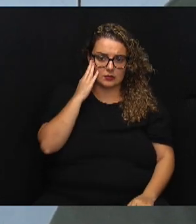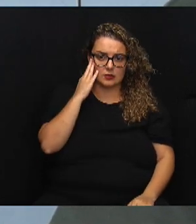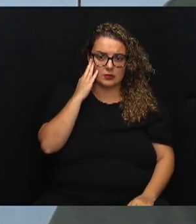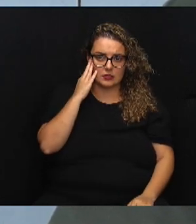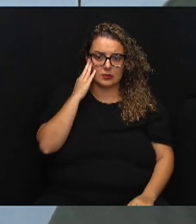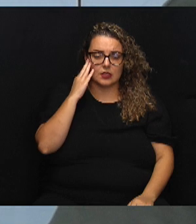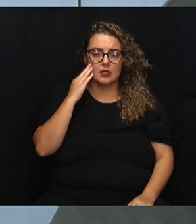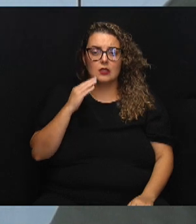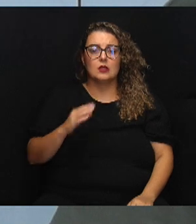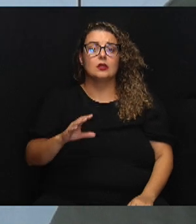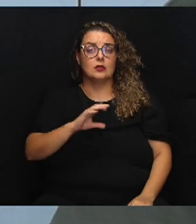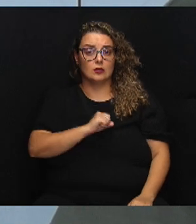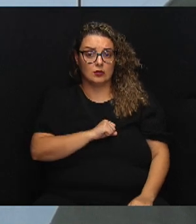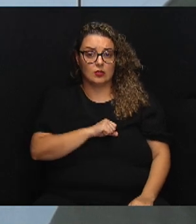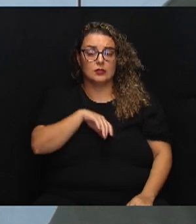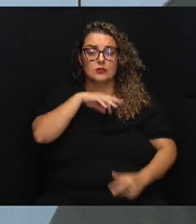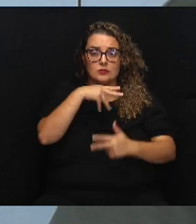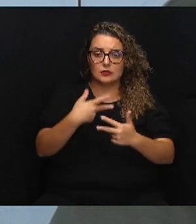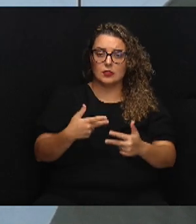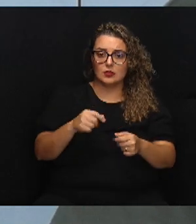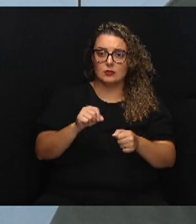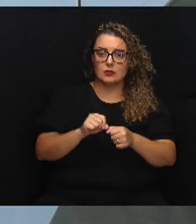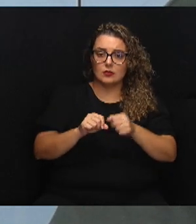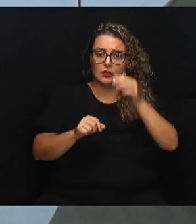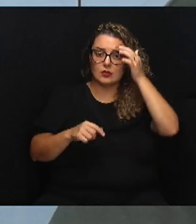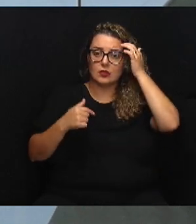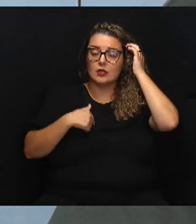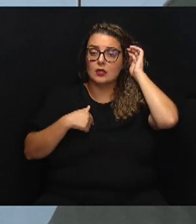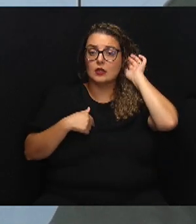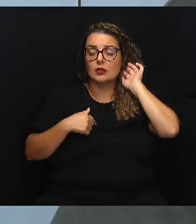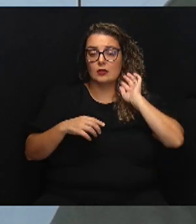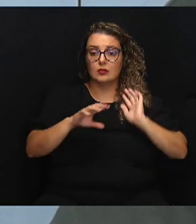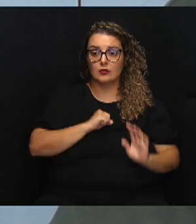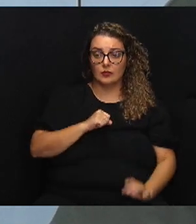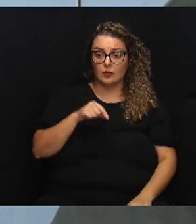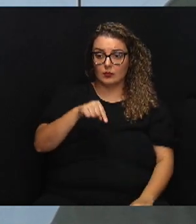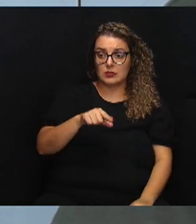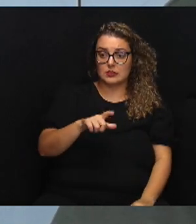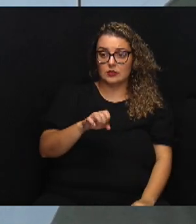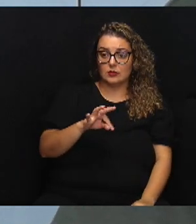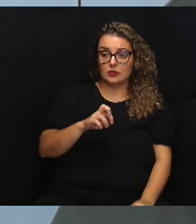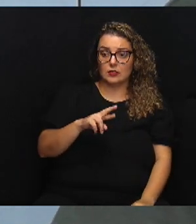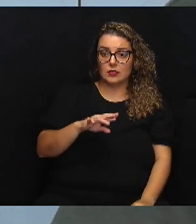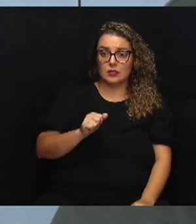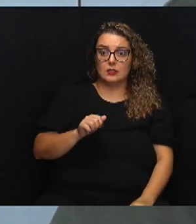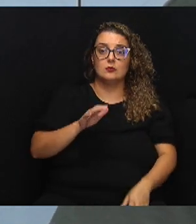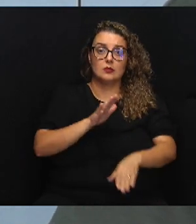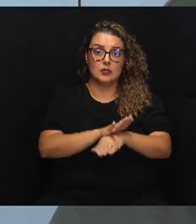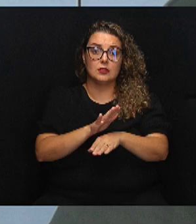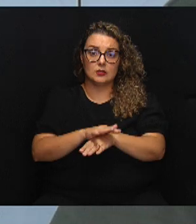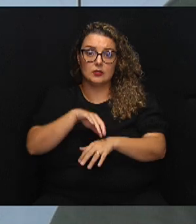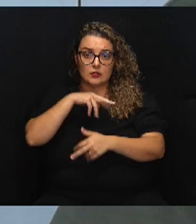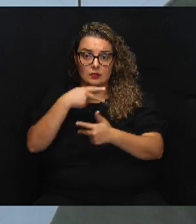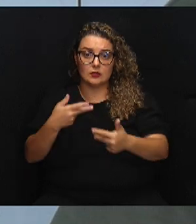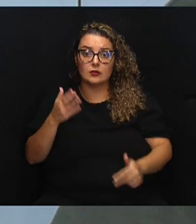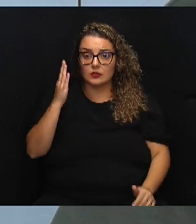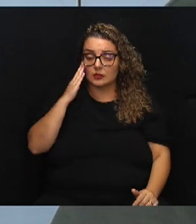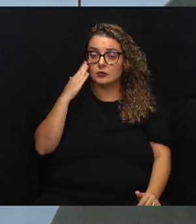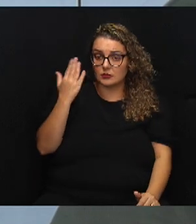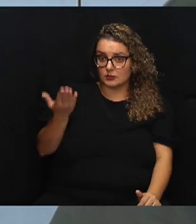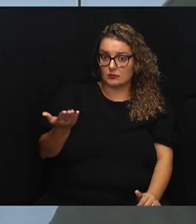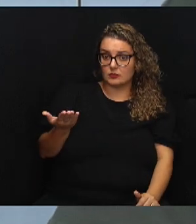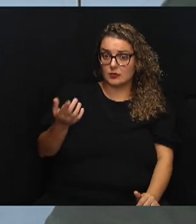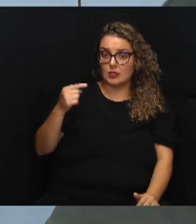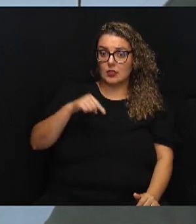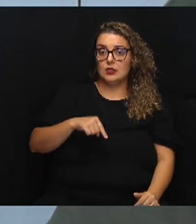e realmente gosta de animal, ela vai falar, eu vou comprar essa loteria para ajudar na causa animal. Entendeu? Isso daí